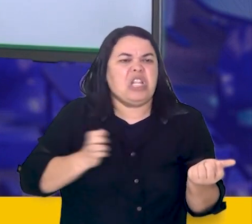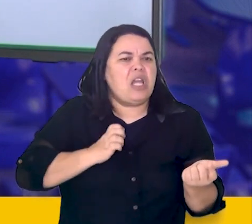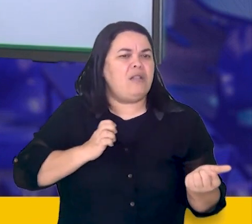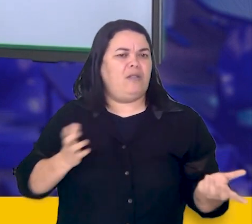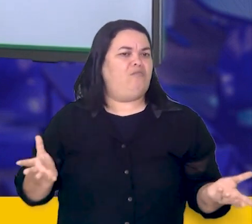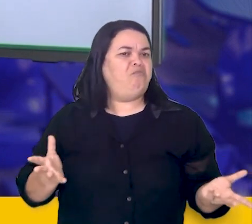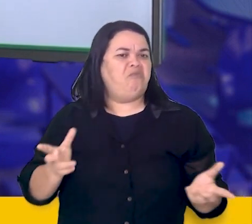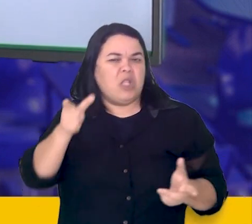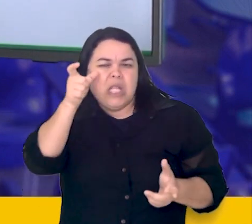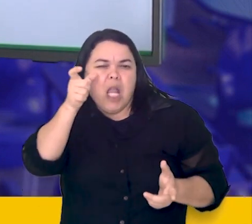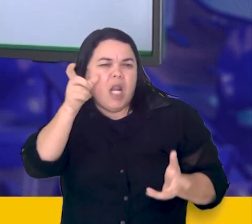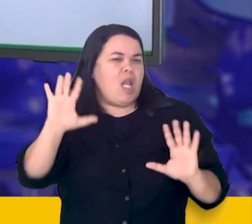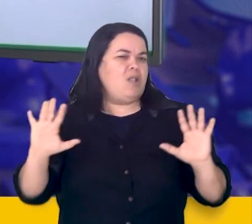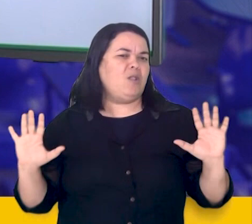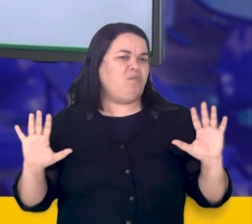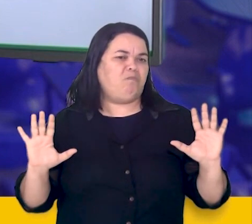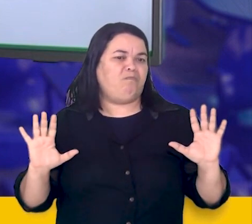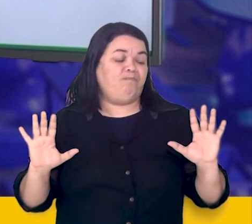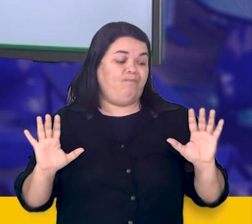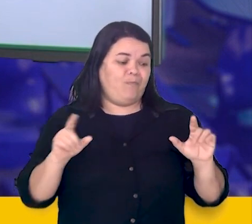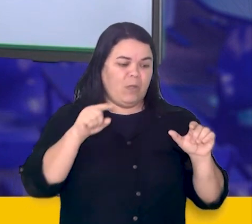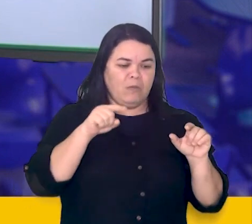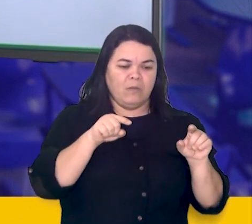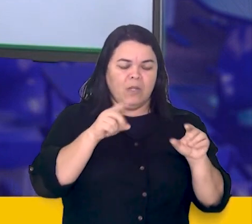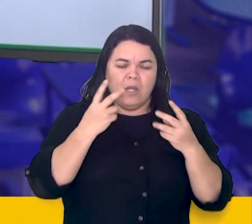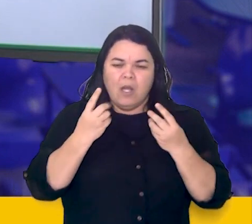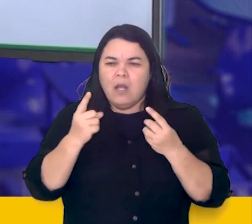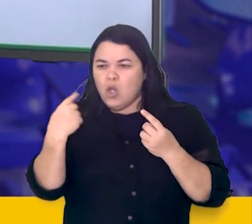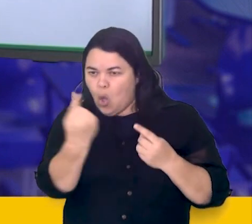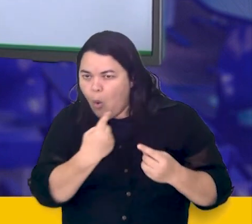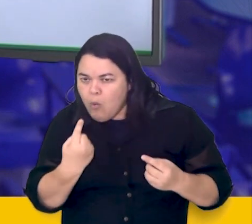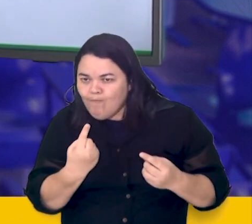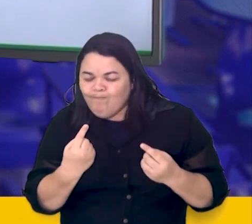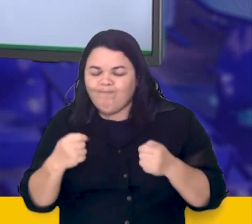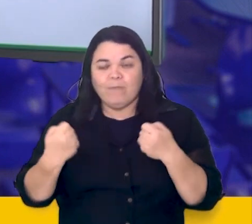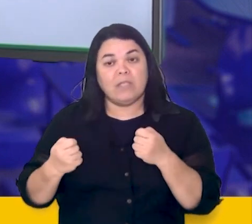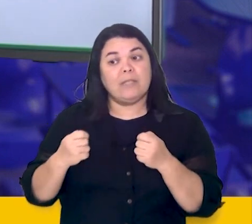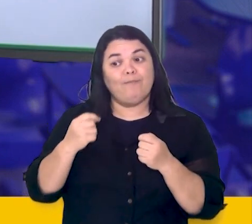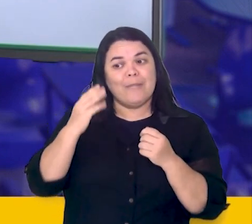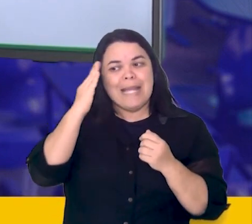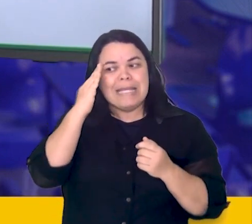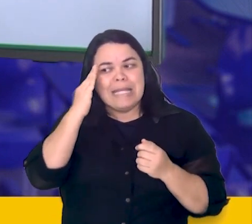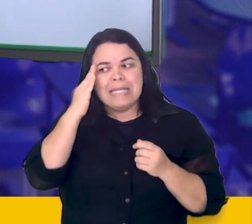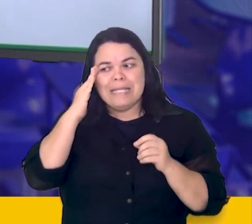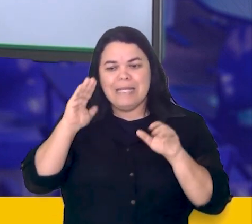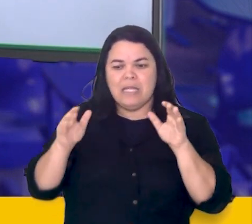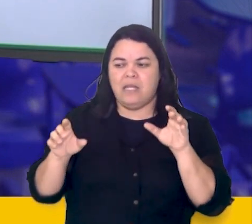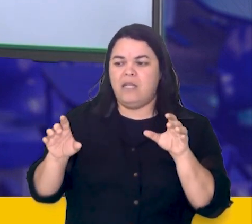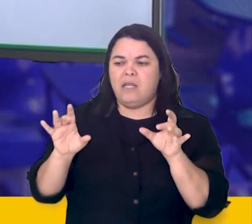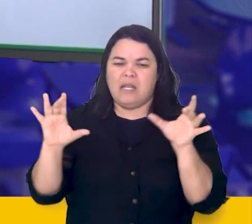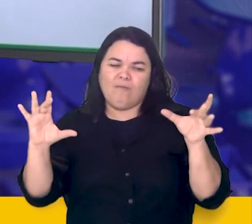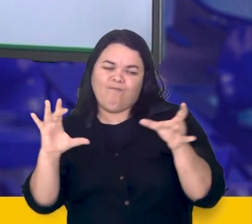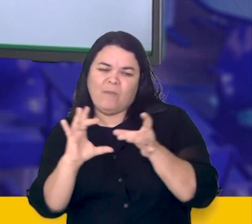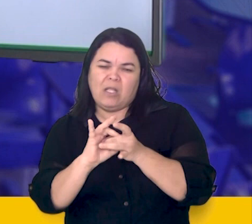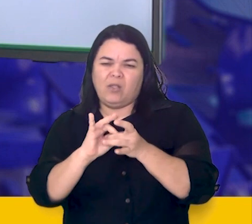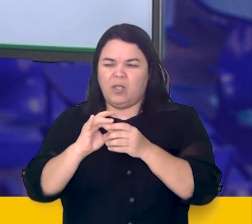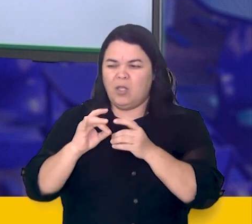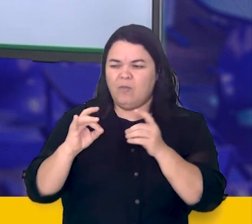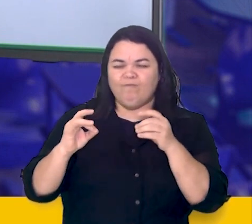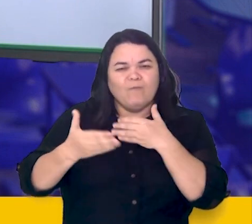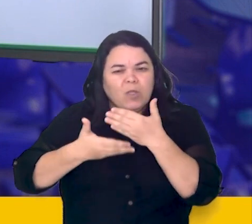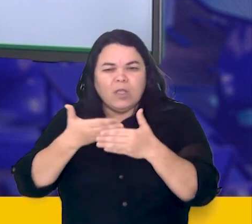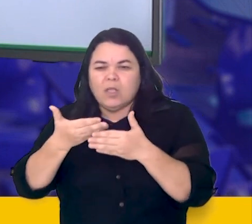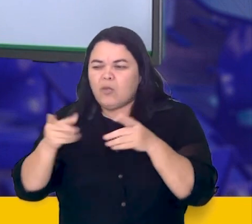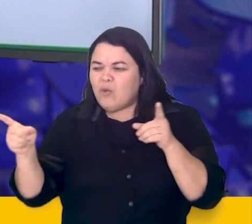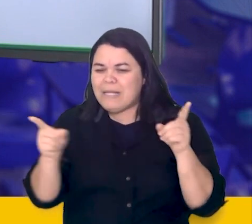nosso material é entender que a conexão que vai sendo feita entre essas sociedades nem sempre foi benéfica. E,